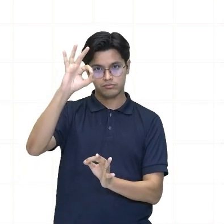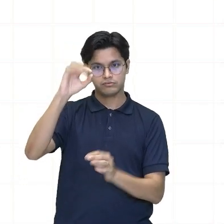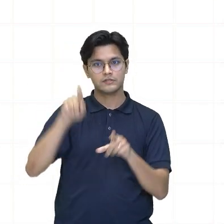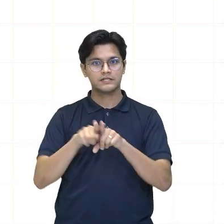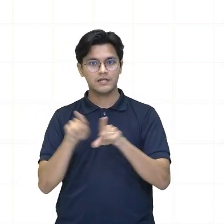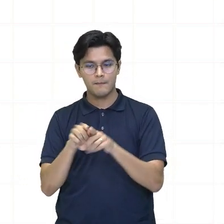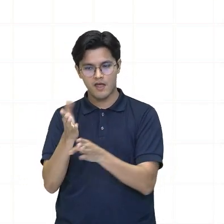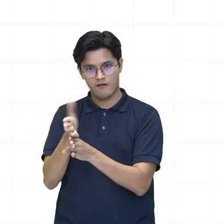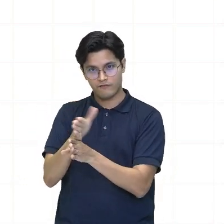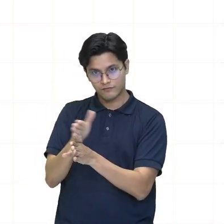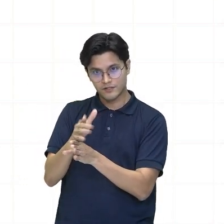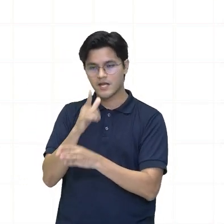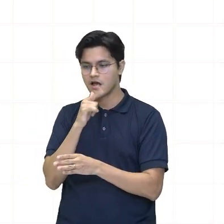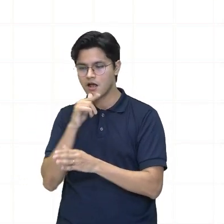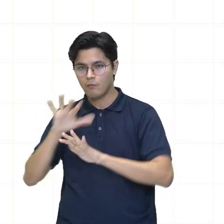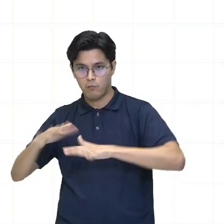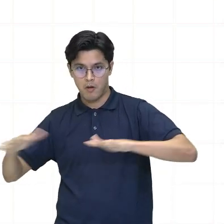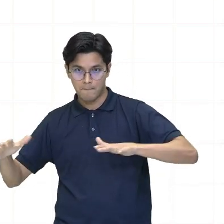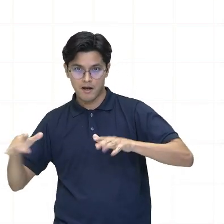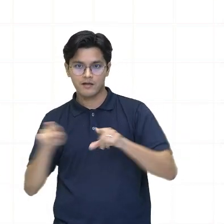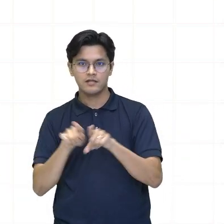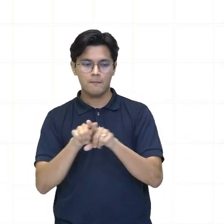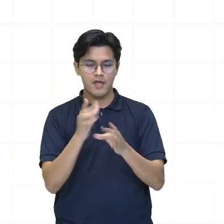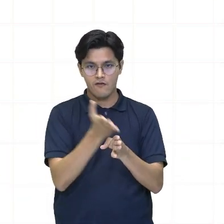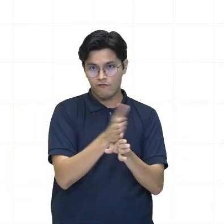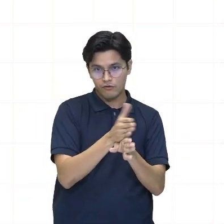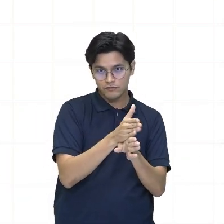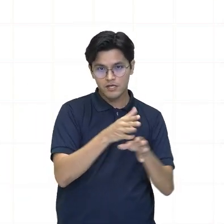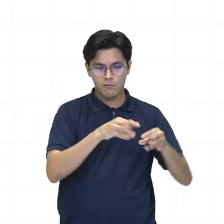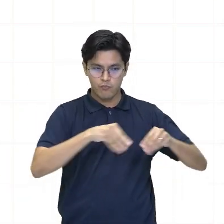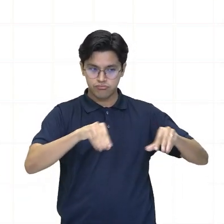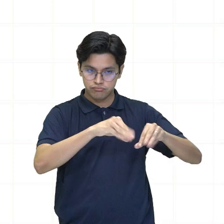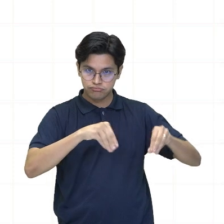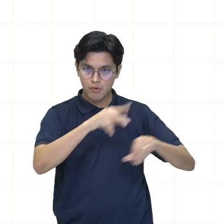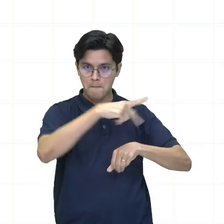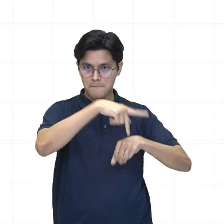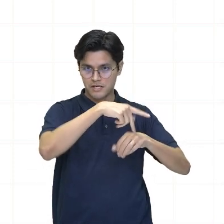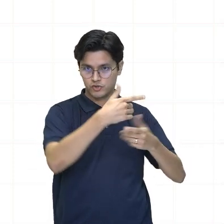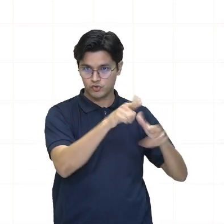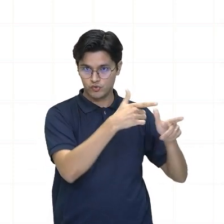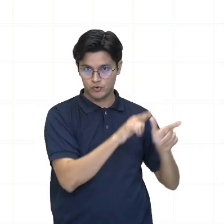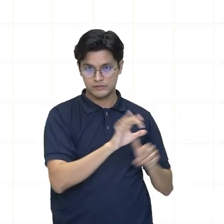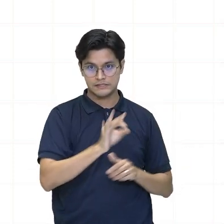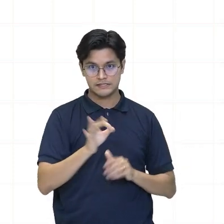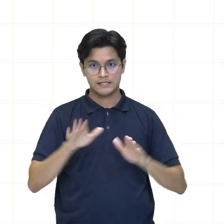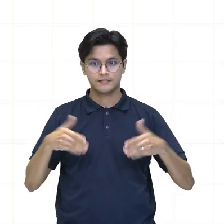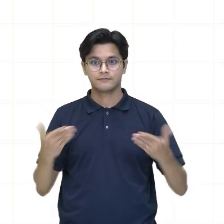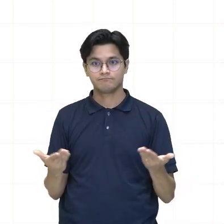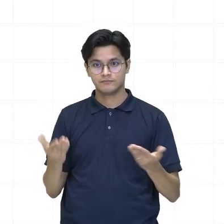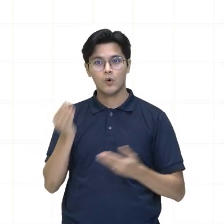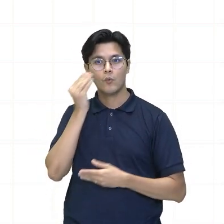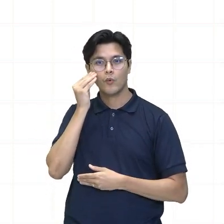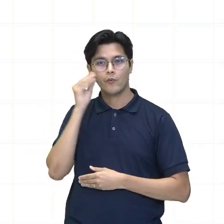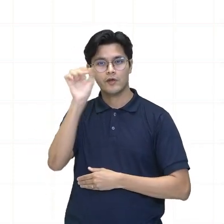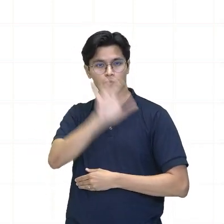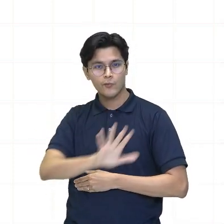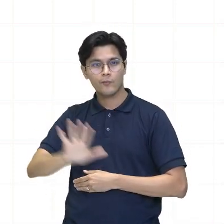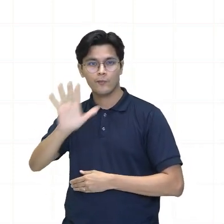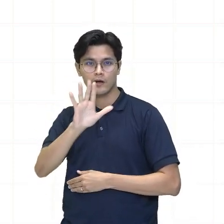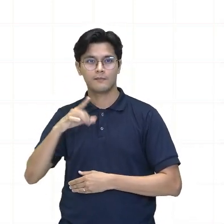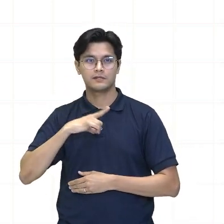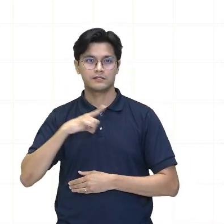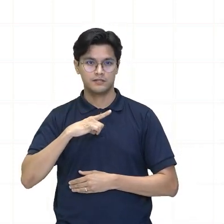Quanto aos pontos extremos, nós podemos, observem aí no mapa, né, que nós temos 4